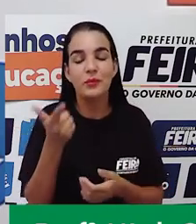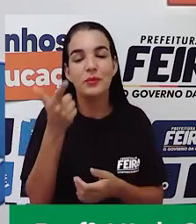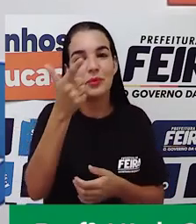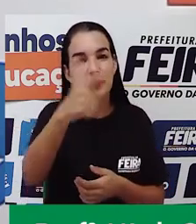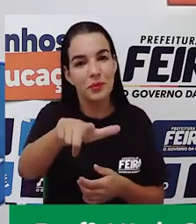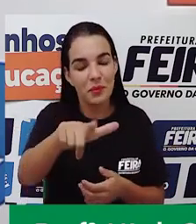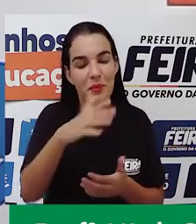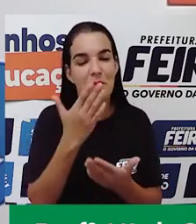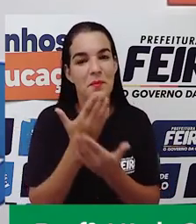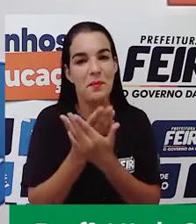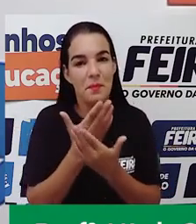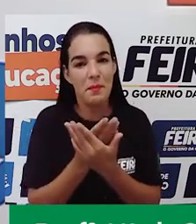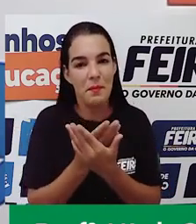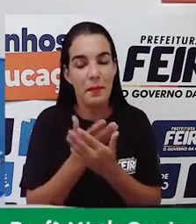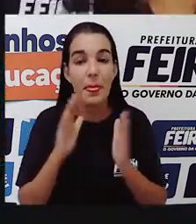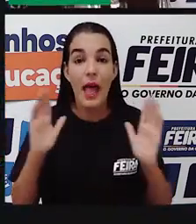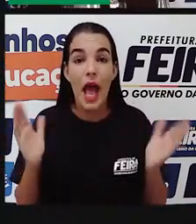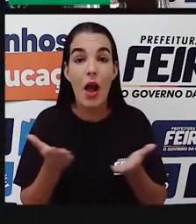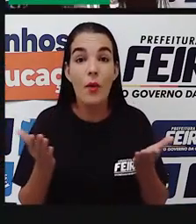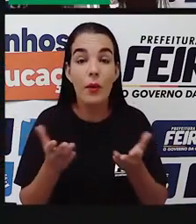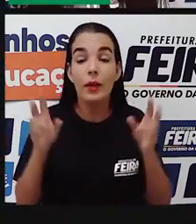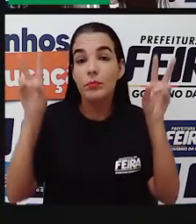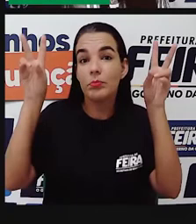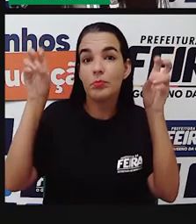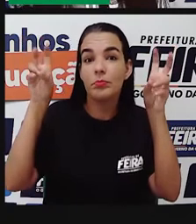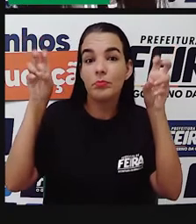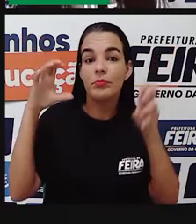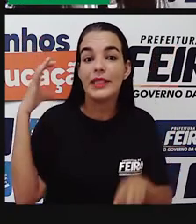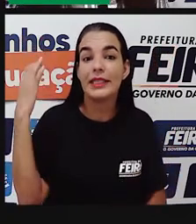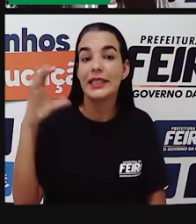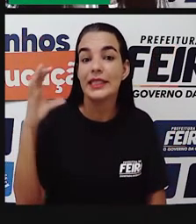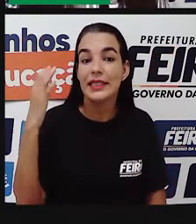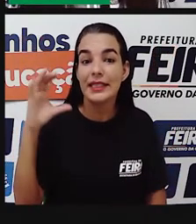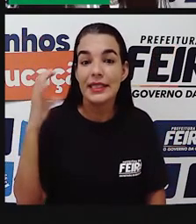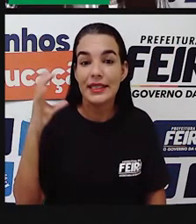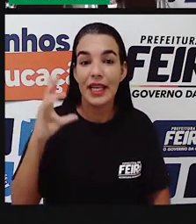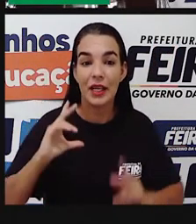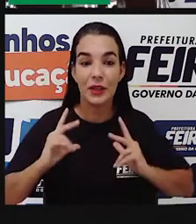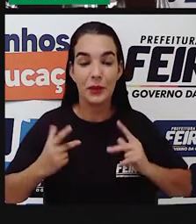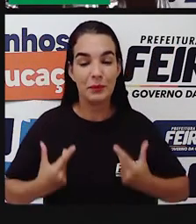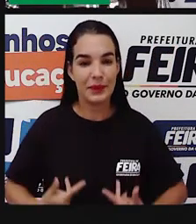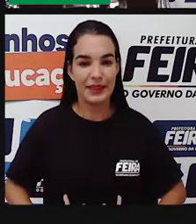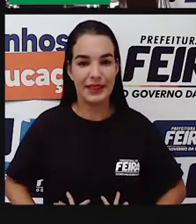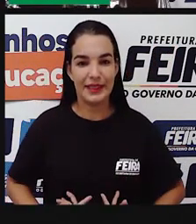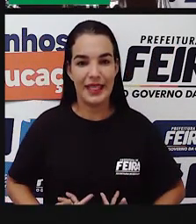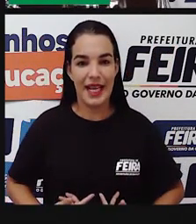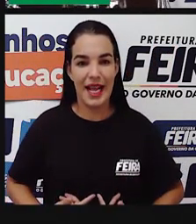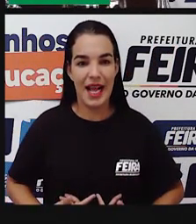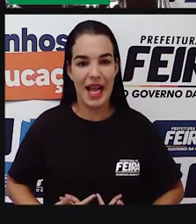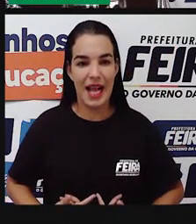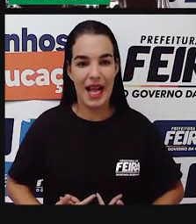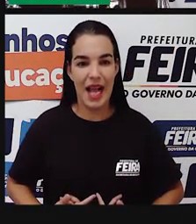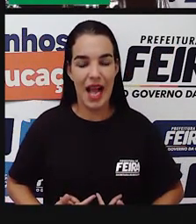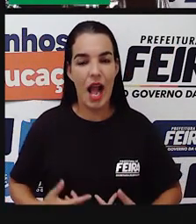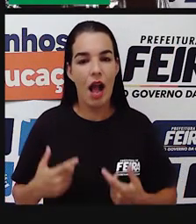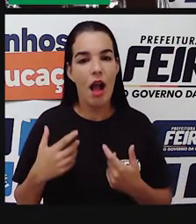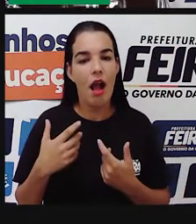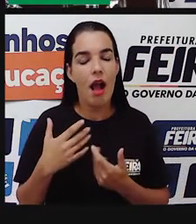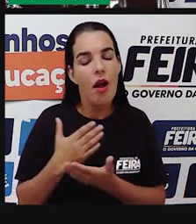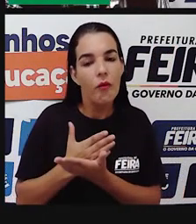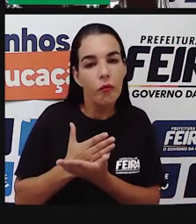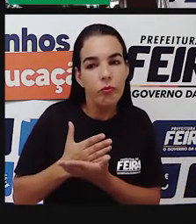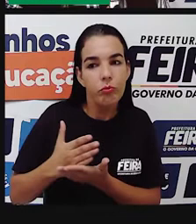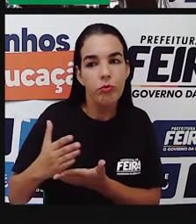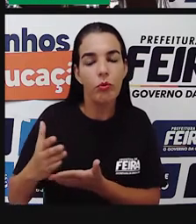aula. Agora nós teremos aula de ciências humanas e vamos dar